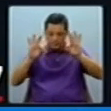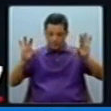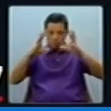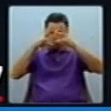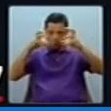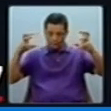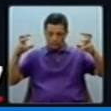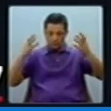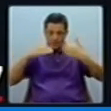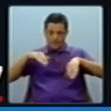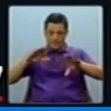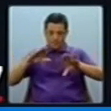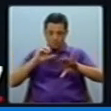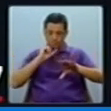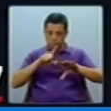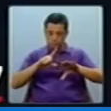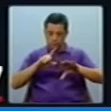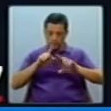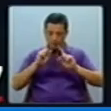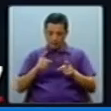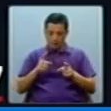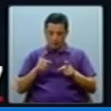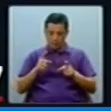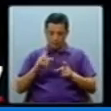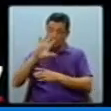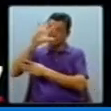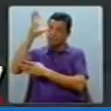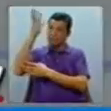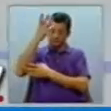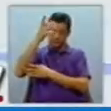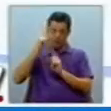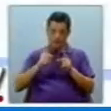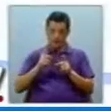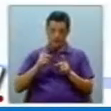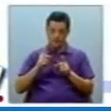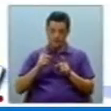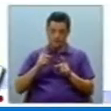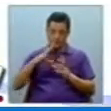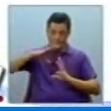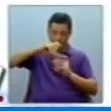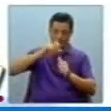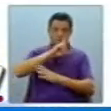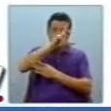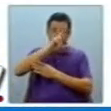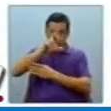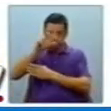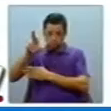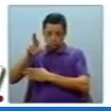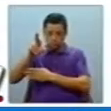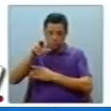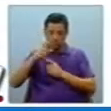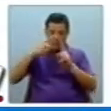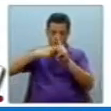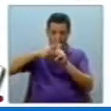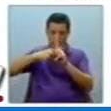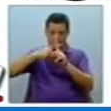até fazer uma espécie de um boletim meteorológico deste exoplaneta vagabundo, que nos diz até que as temperaturas